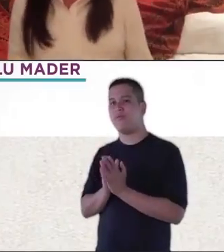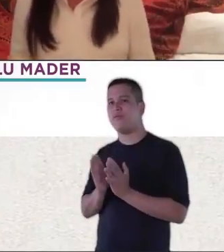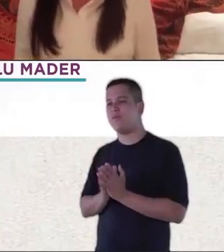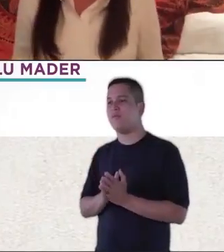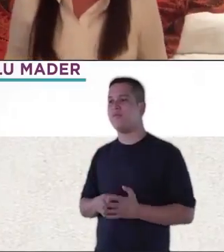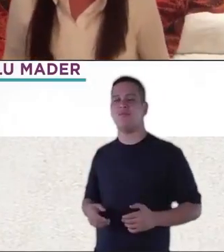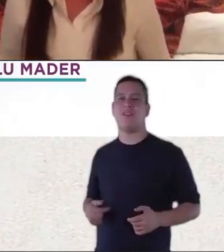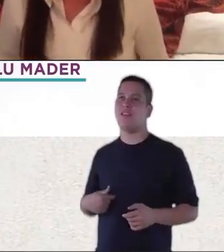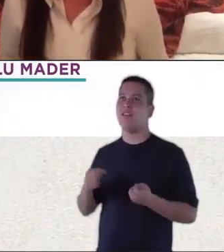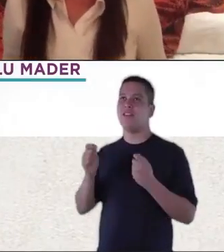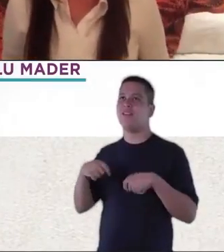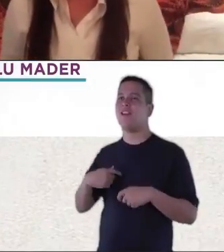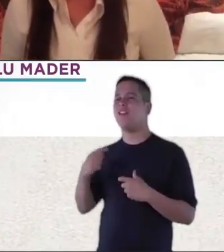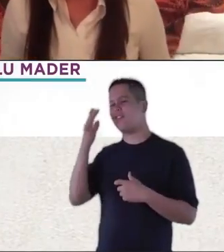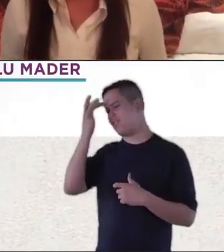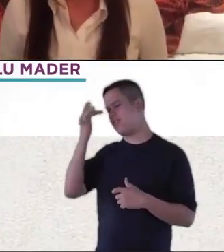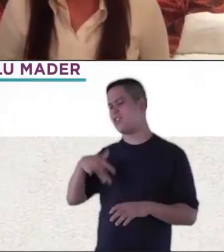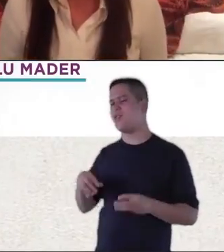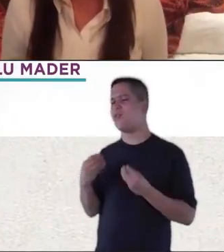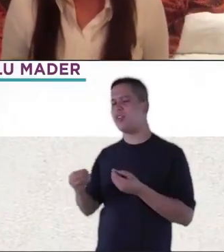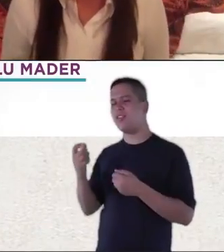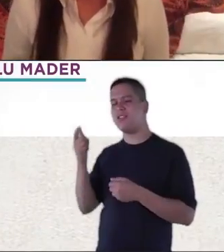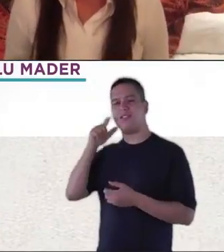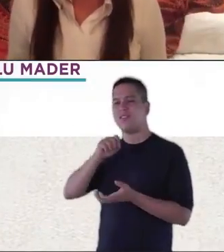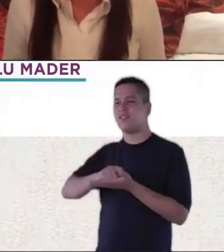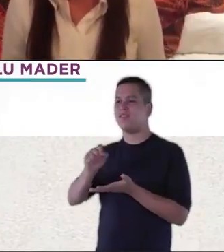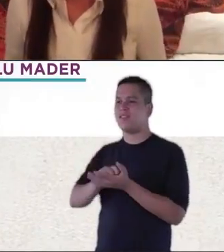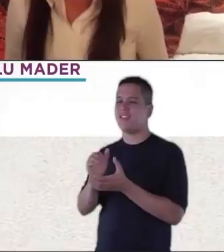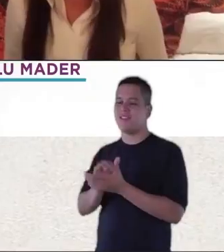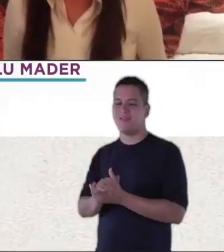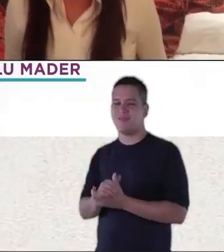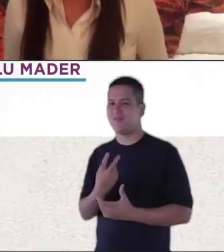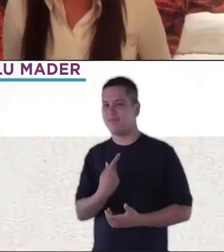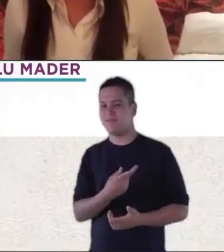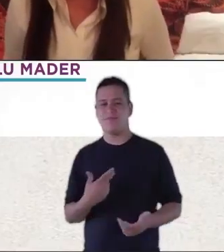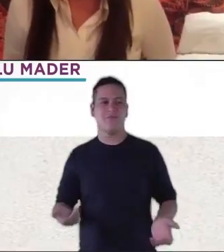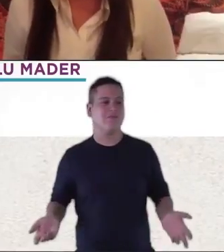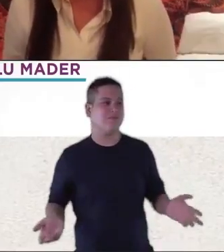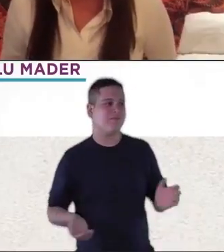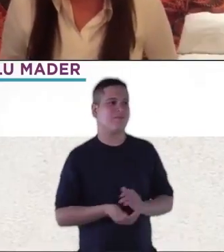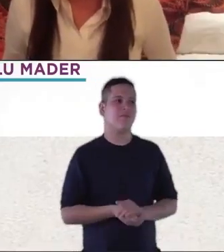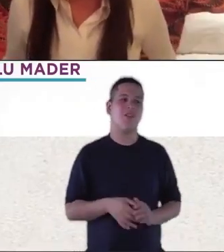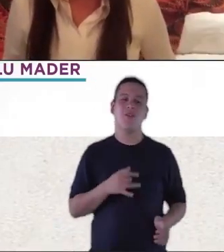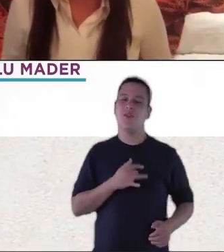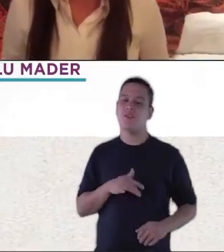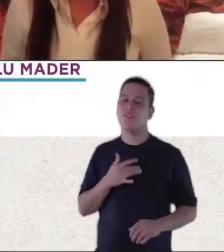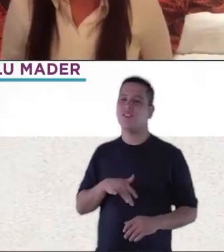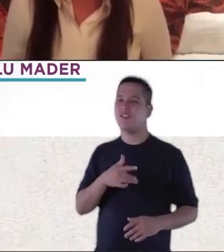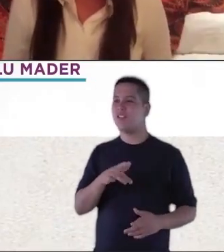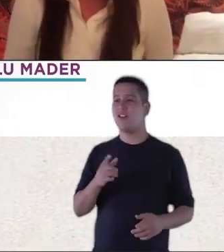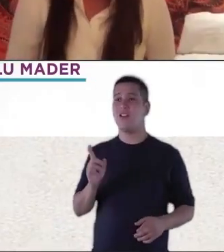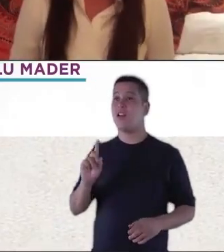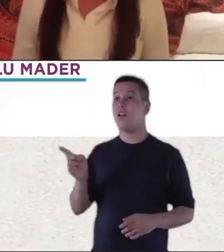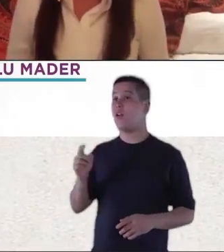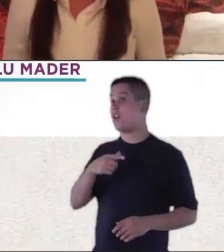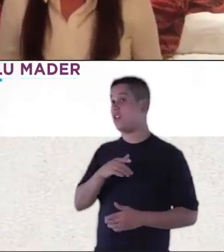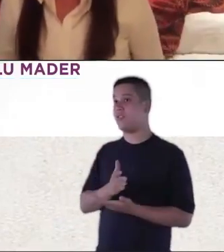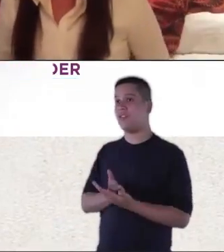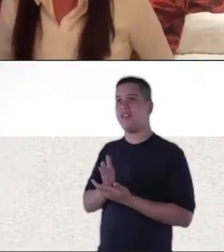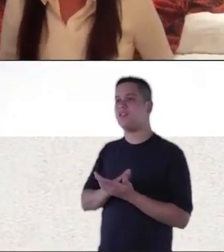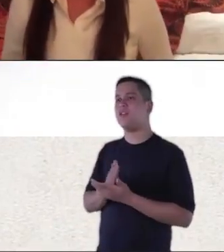realmente, coitado. Coitado. Mas ele não é chato, não. Ele é muito, assim, quando com os